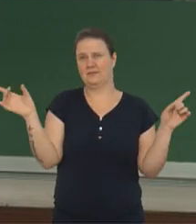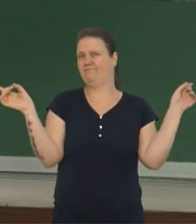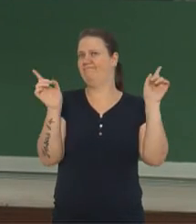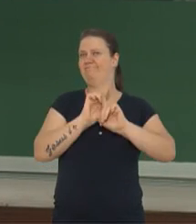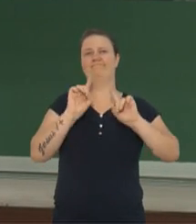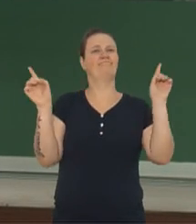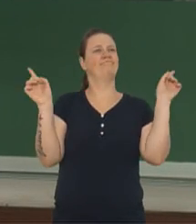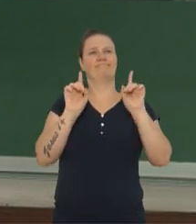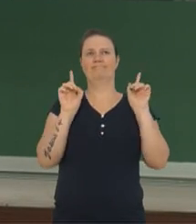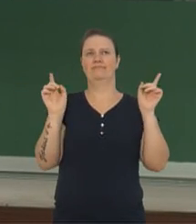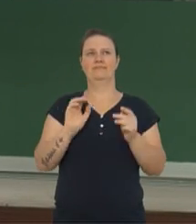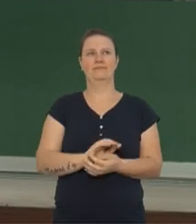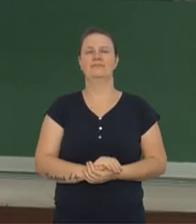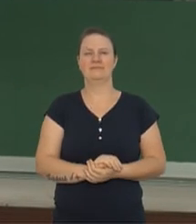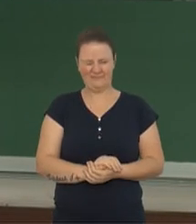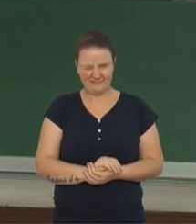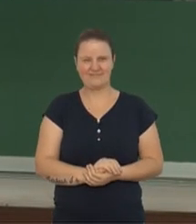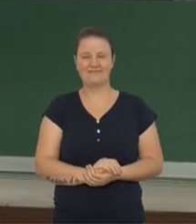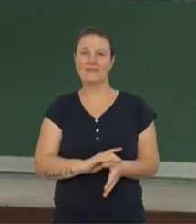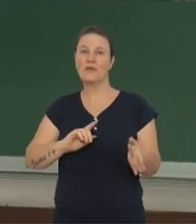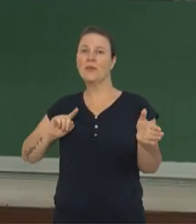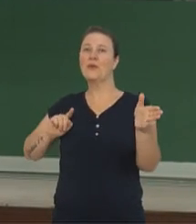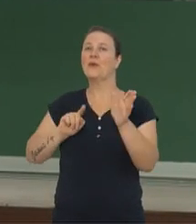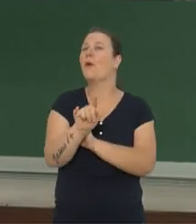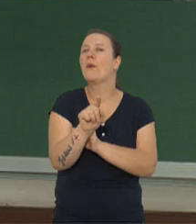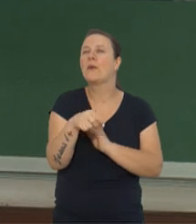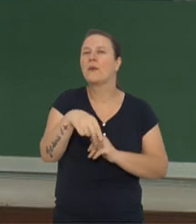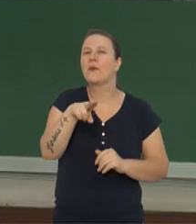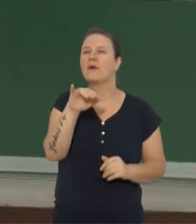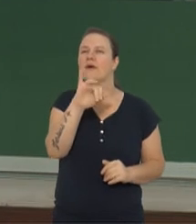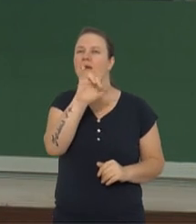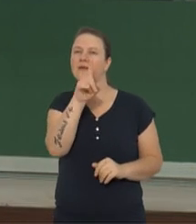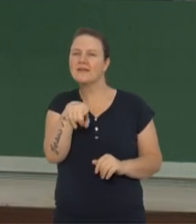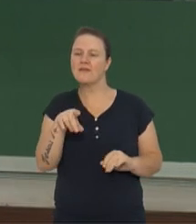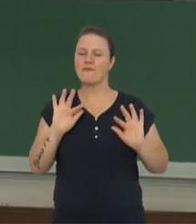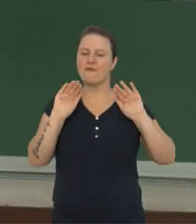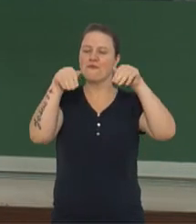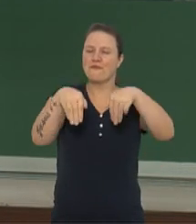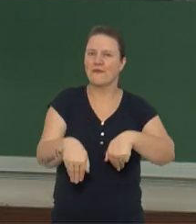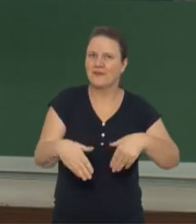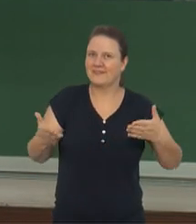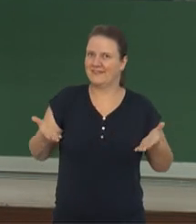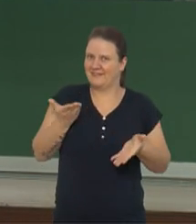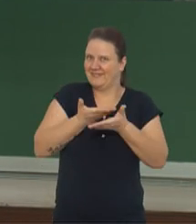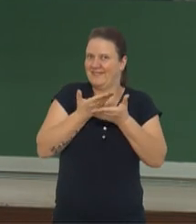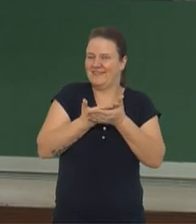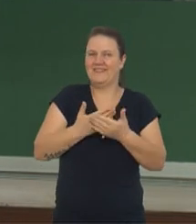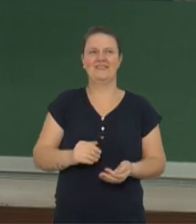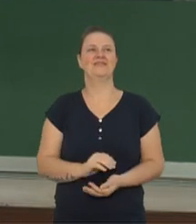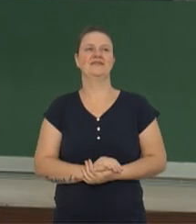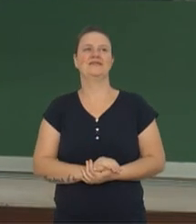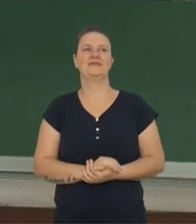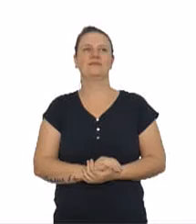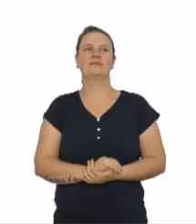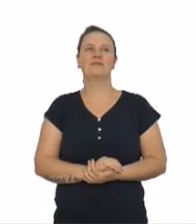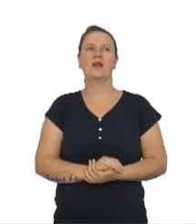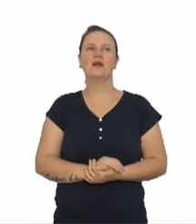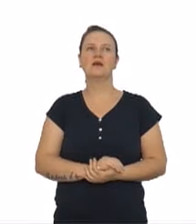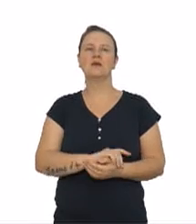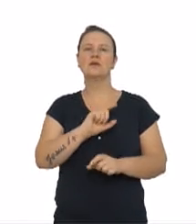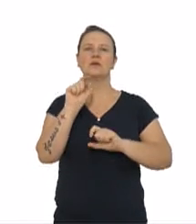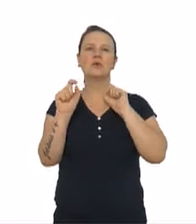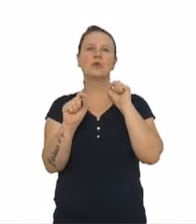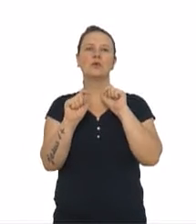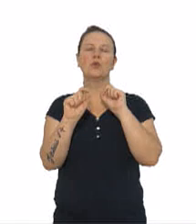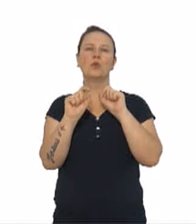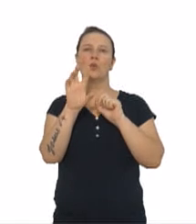muito fácil. Vale? E aqui temos o quiz para finalizar a classe também, não? Então, o que é um